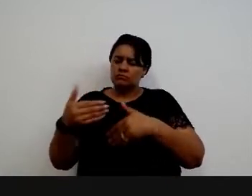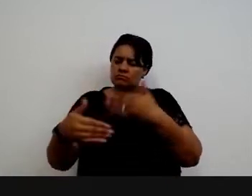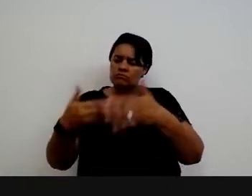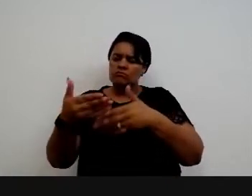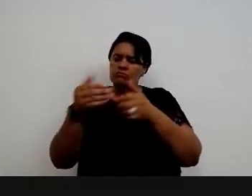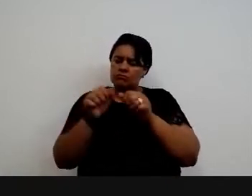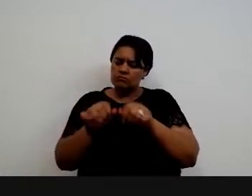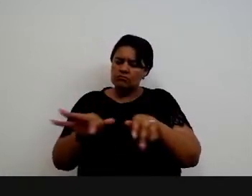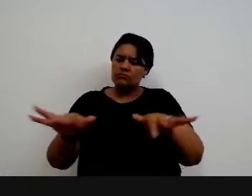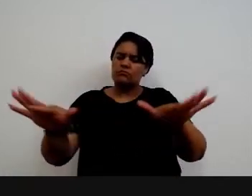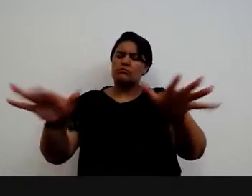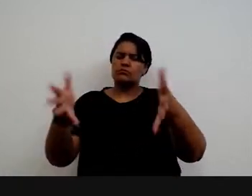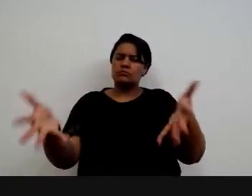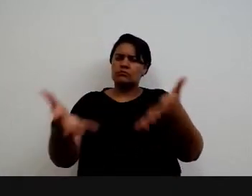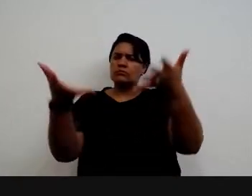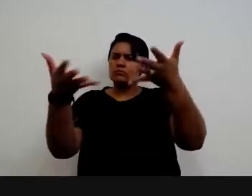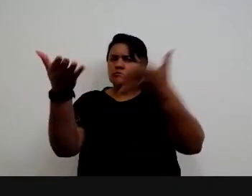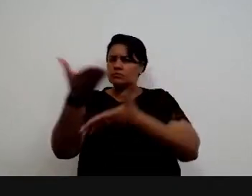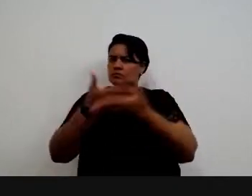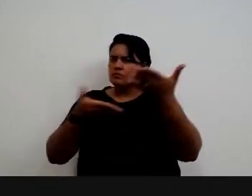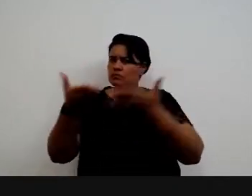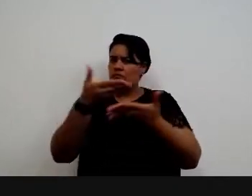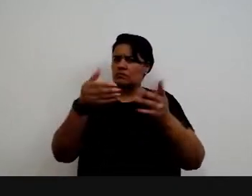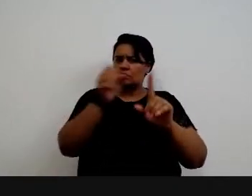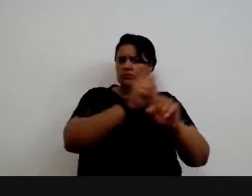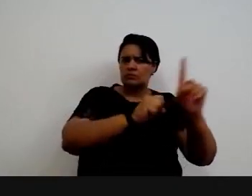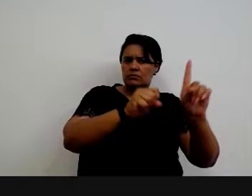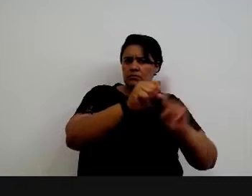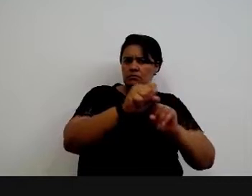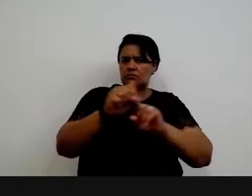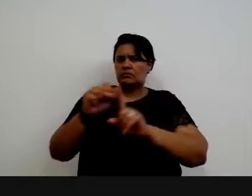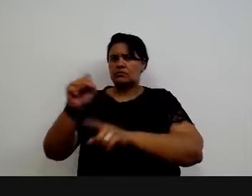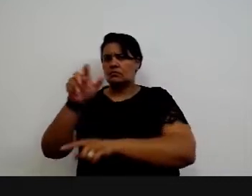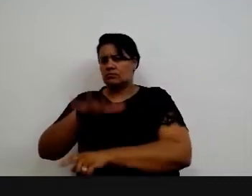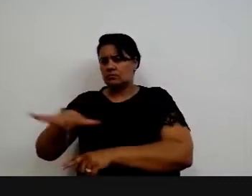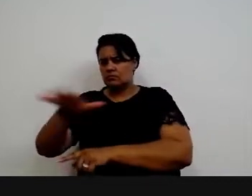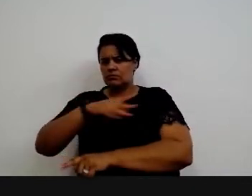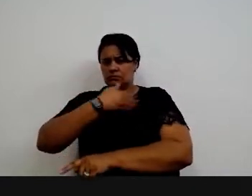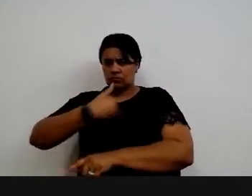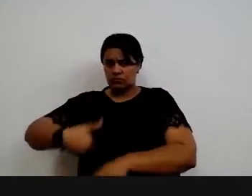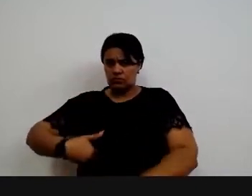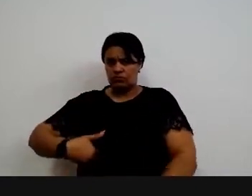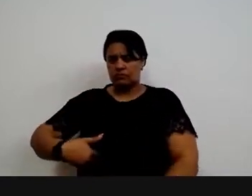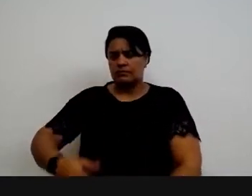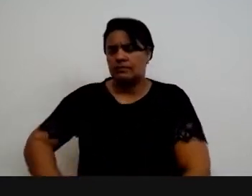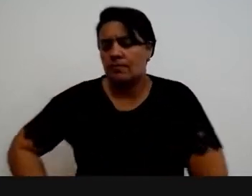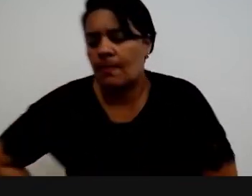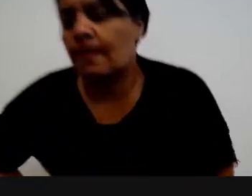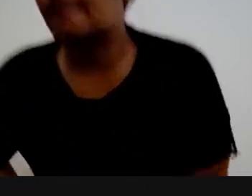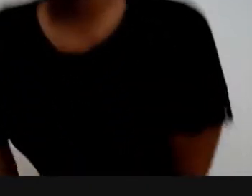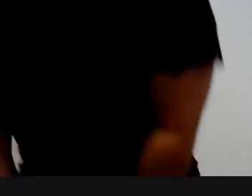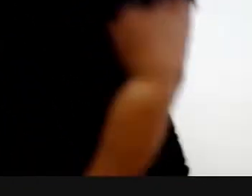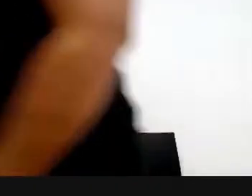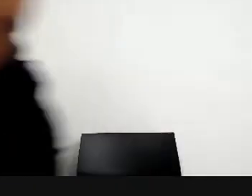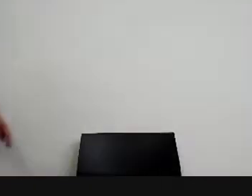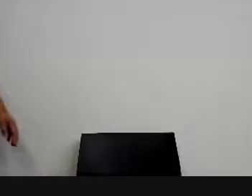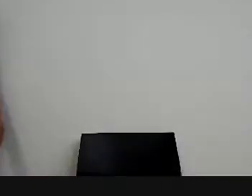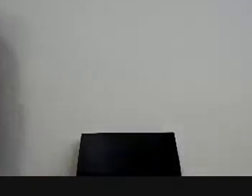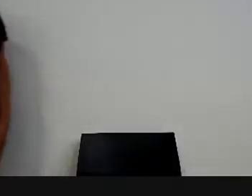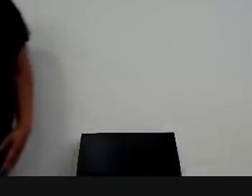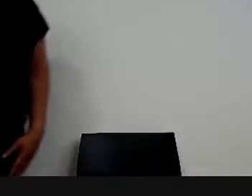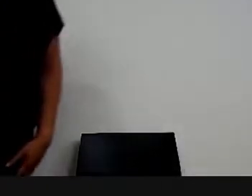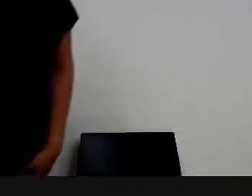frente, de promover essa troca entre sociedade e poder público para uma melhor